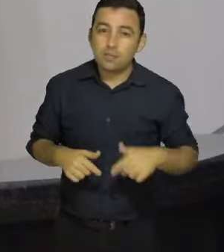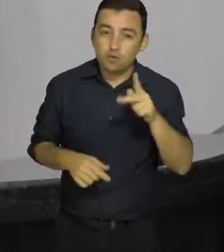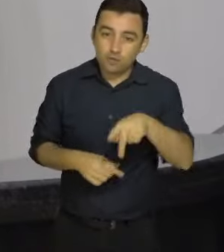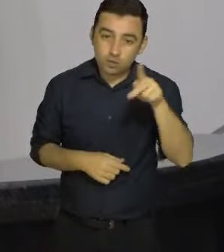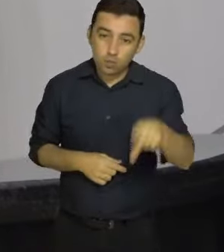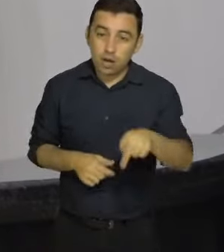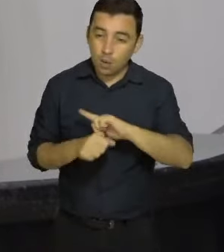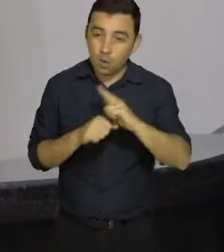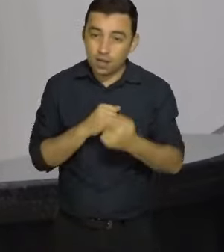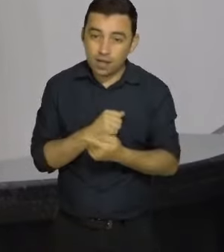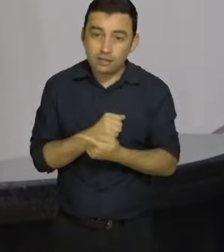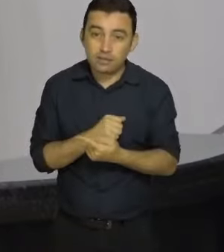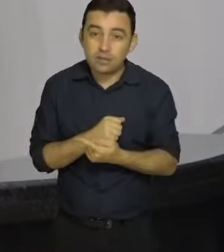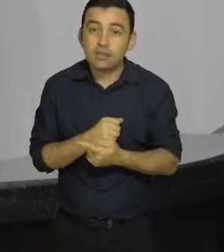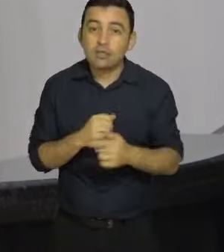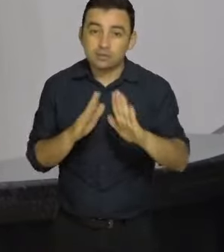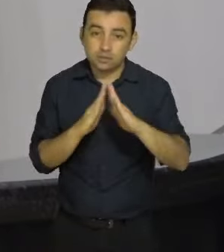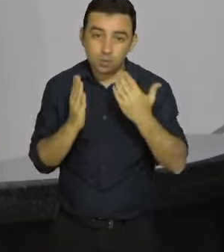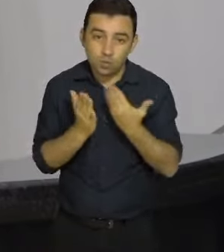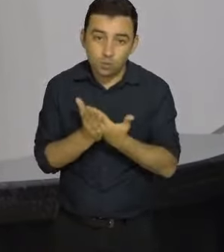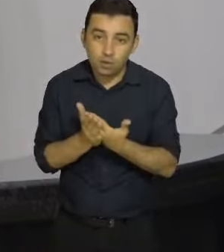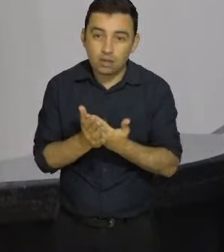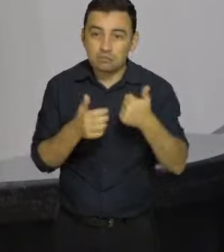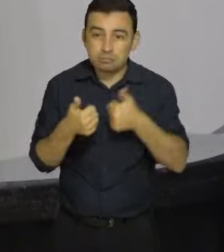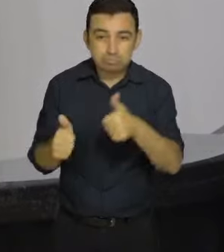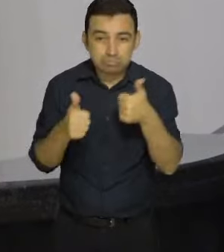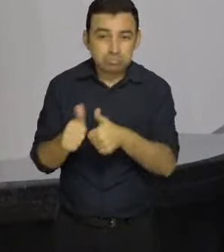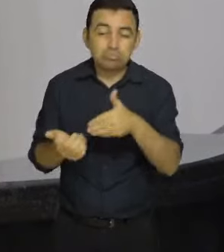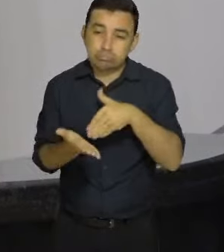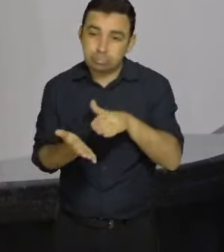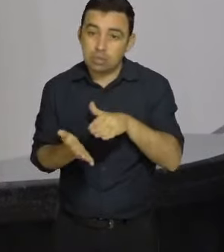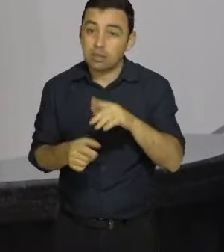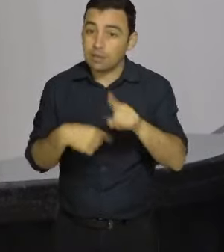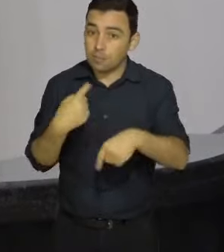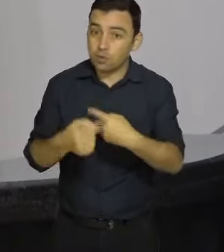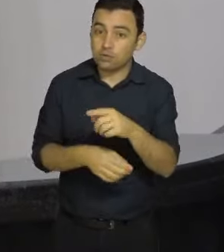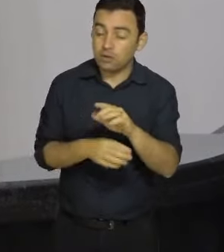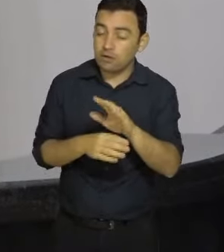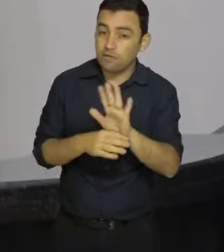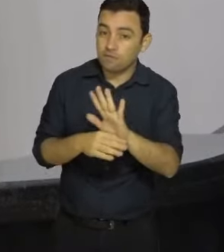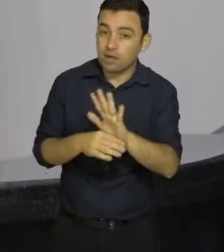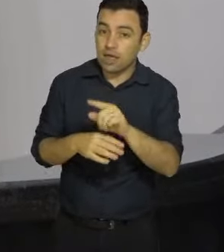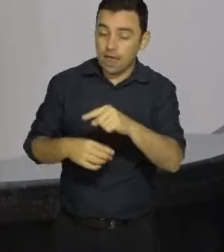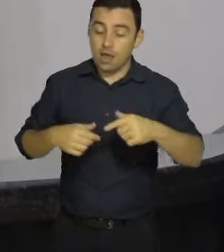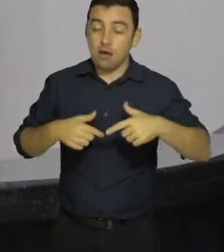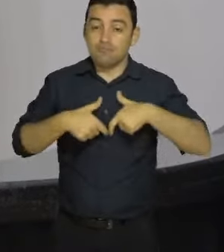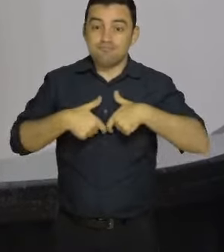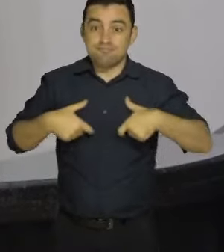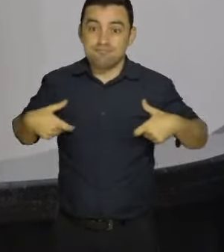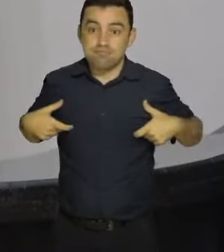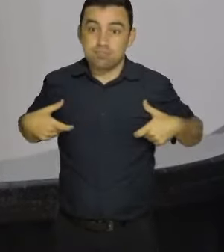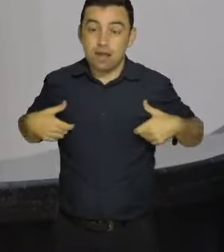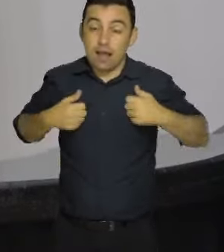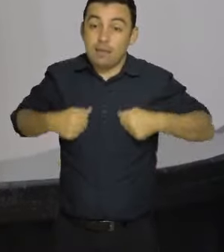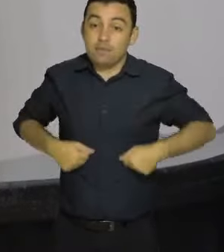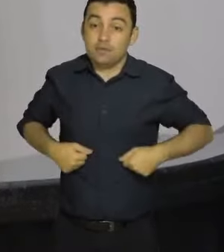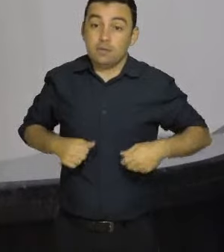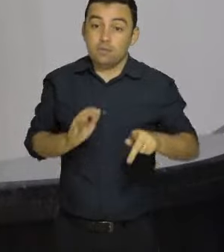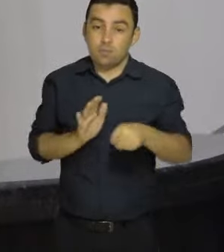Goiás, de um colégio em Aparecida de Goiânia, perseguida e demitida após ter sido filmada em aula com uma camiseta estampada com uma obra do